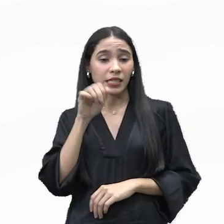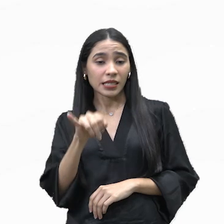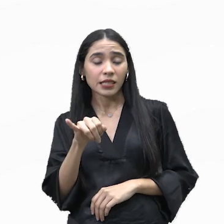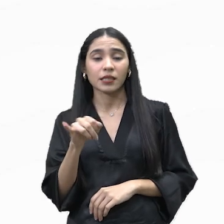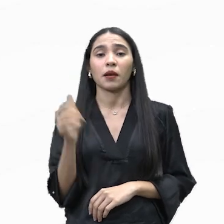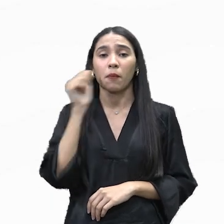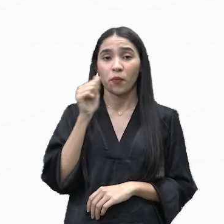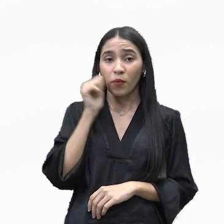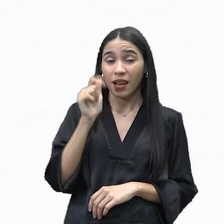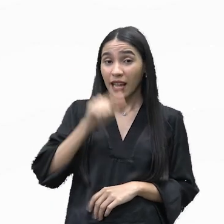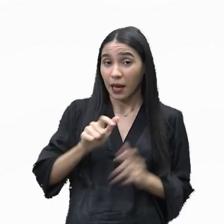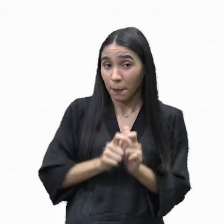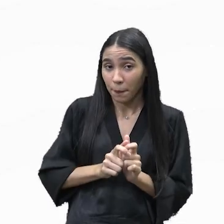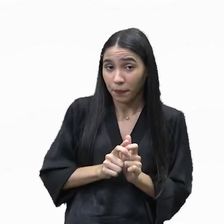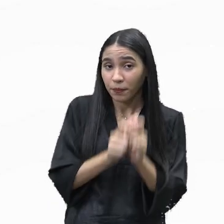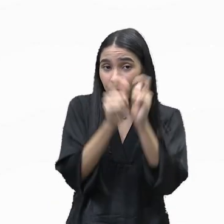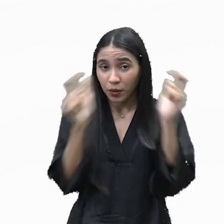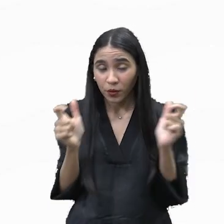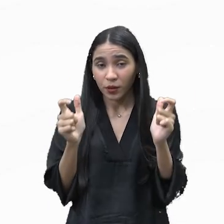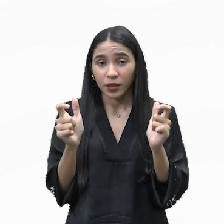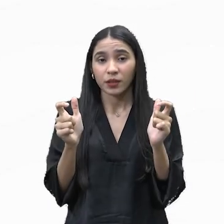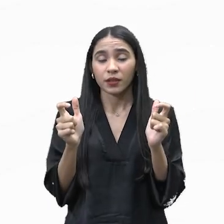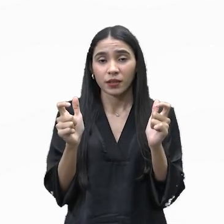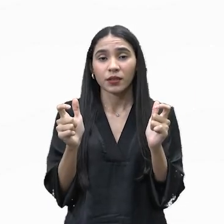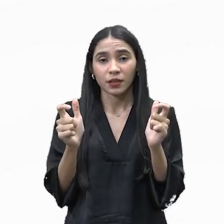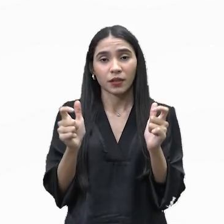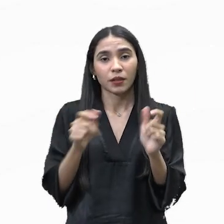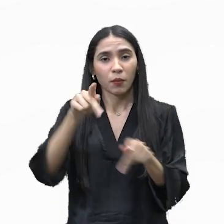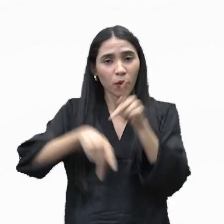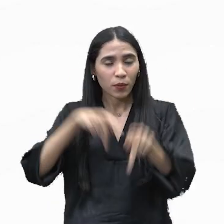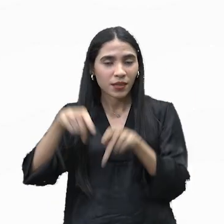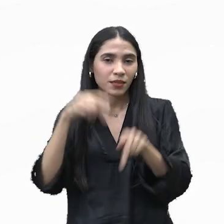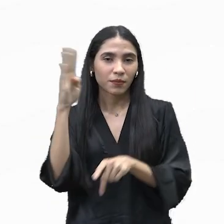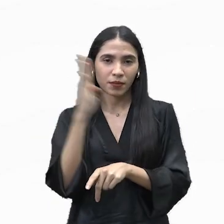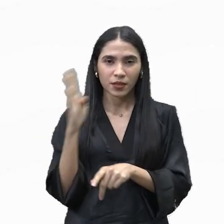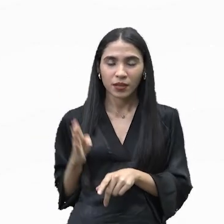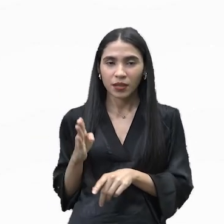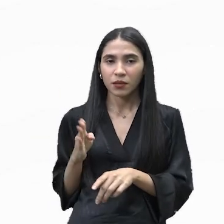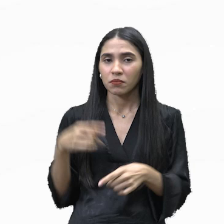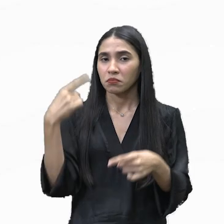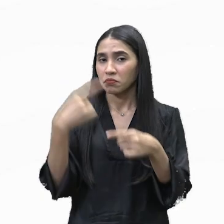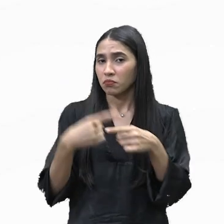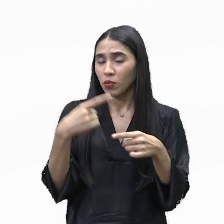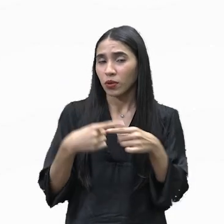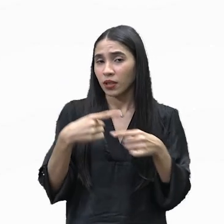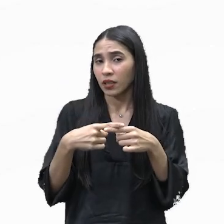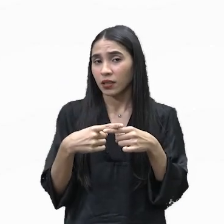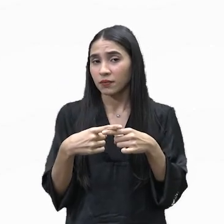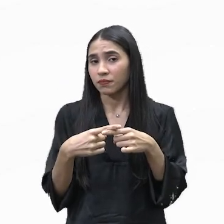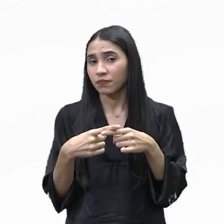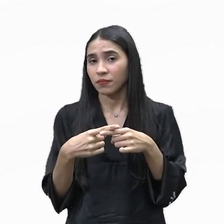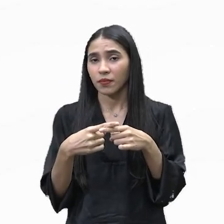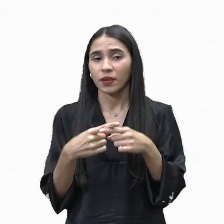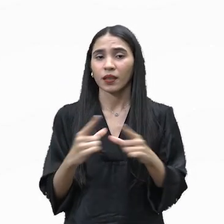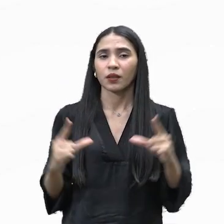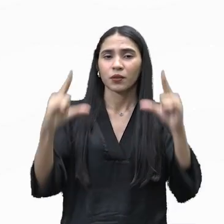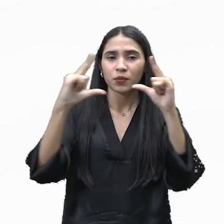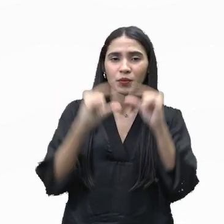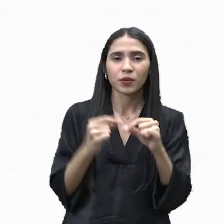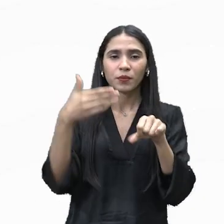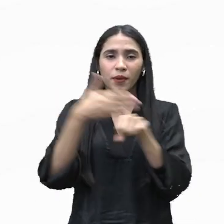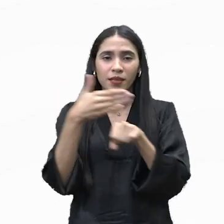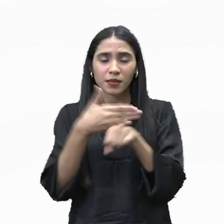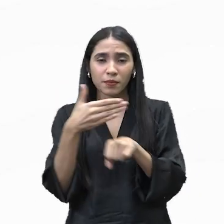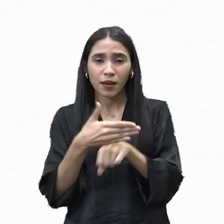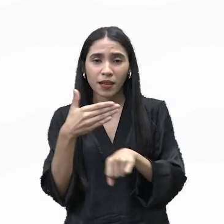política. Se as mulheres são a maioria em números na população brasileira, por que, então,